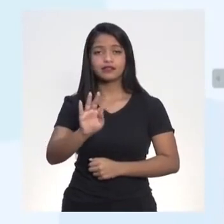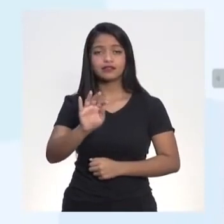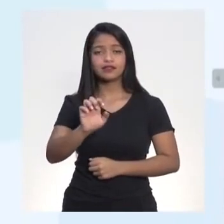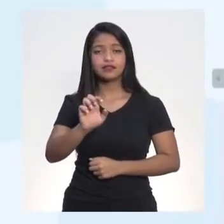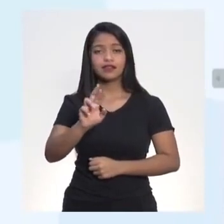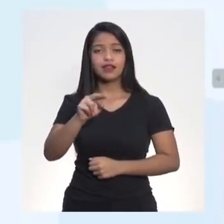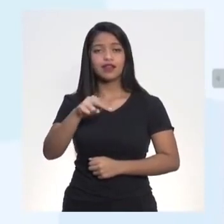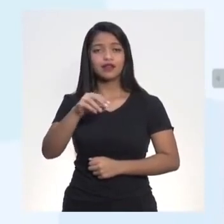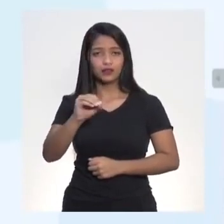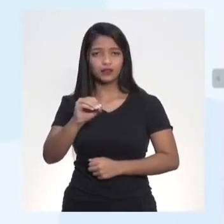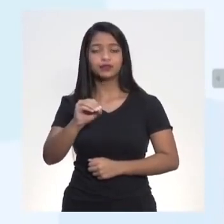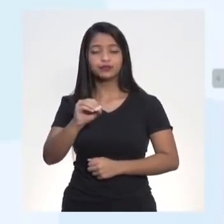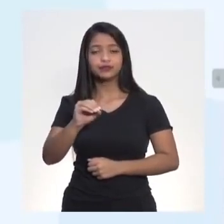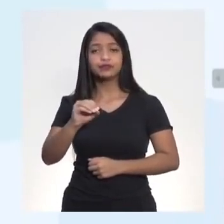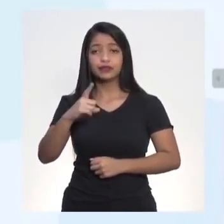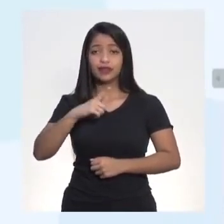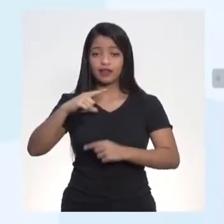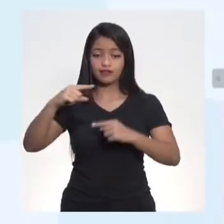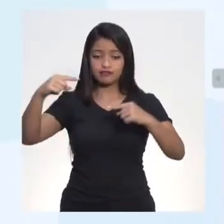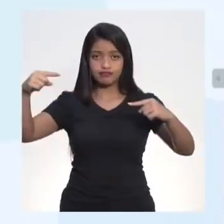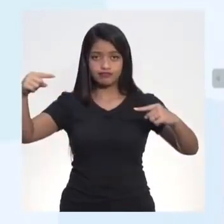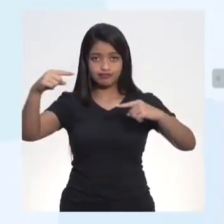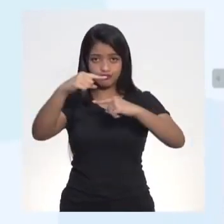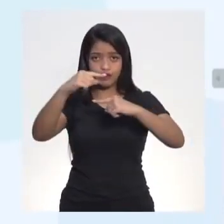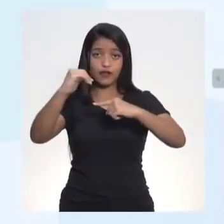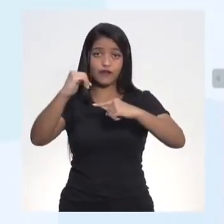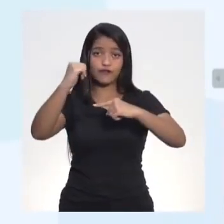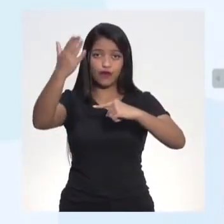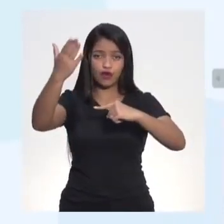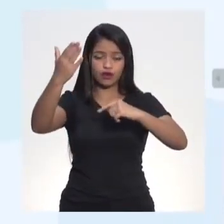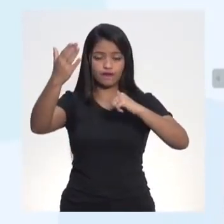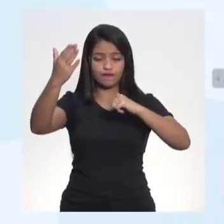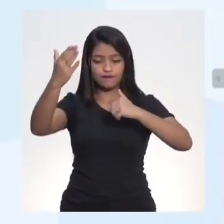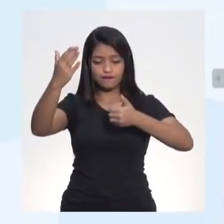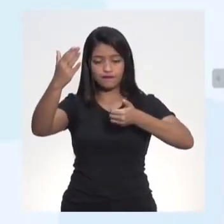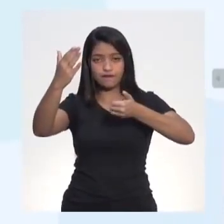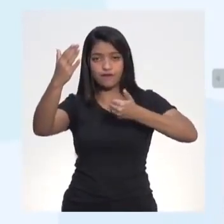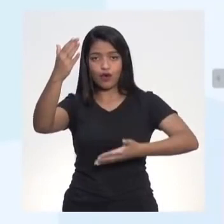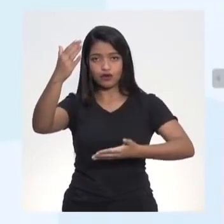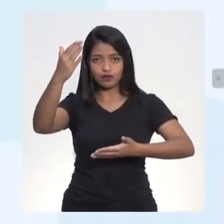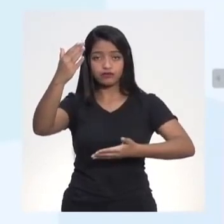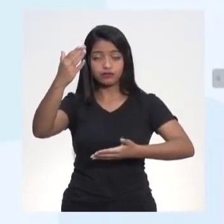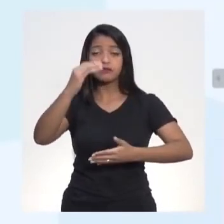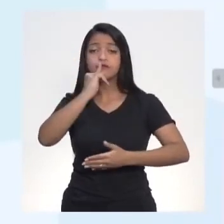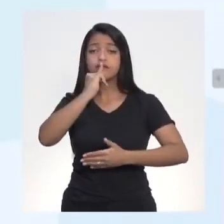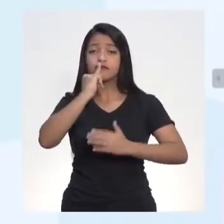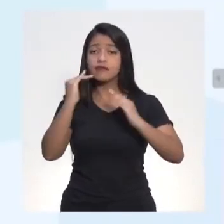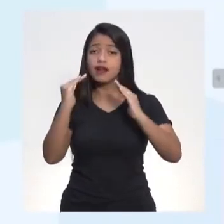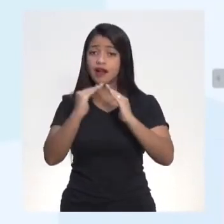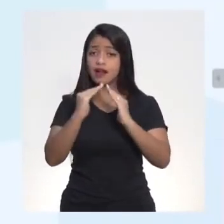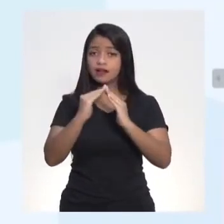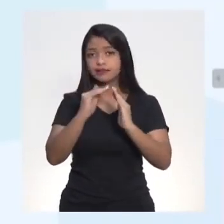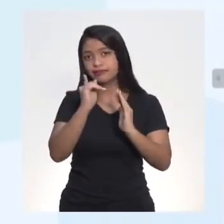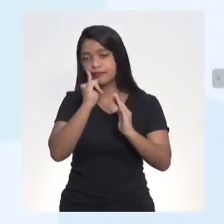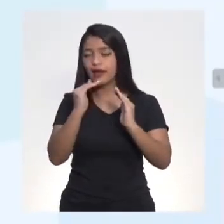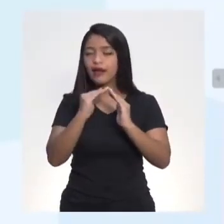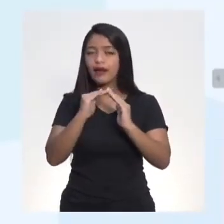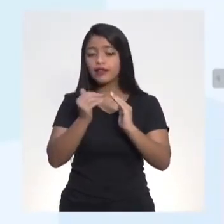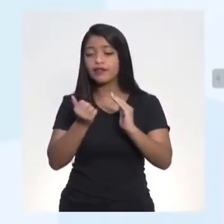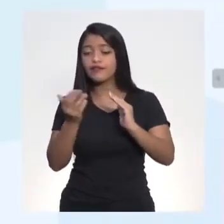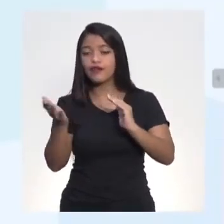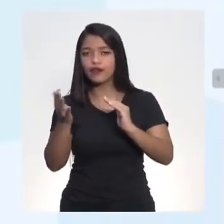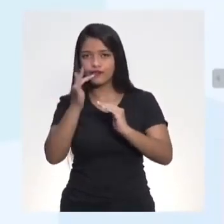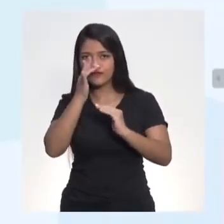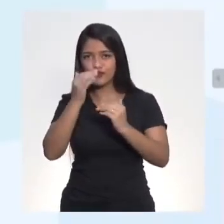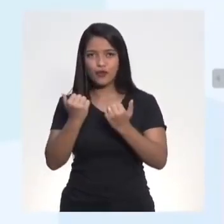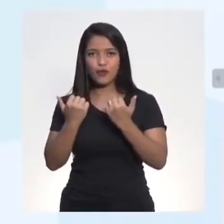né? Aquilo que Isso. está fora, por exemplo, o jardim normalmente é algo externo à casa. Isso. Então, essa relação de externo